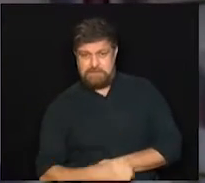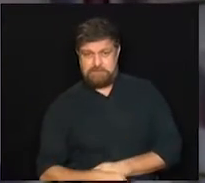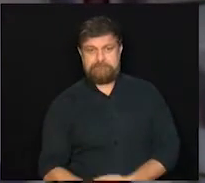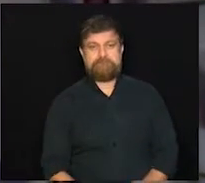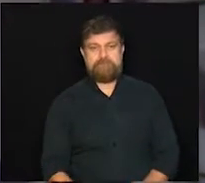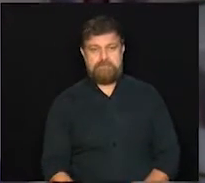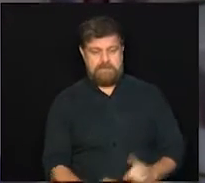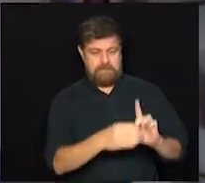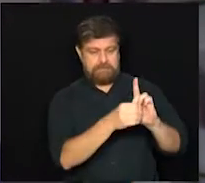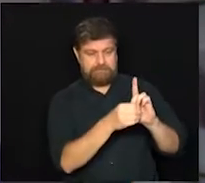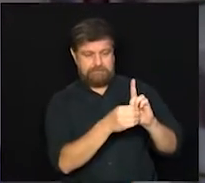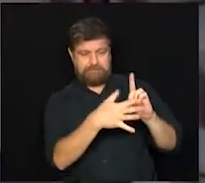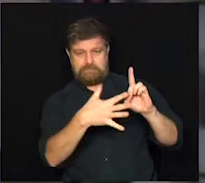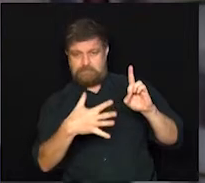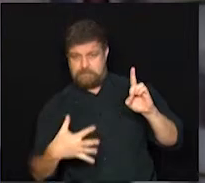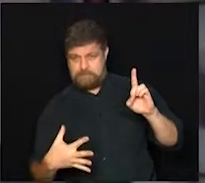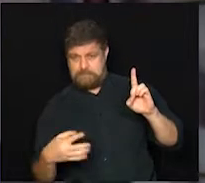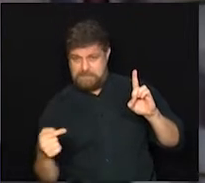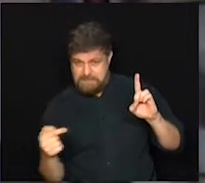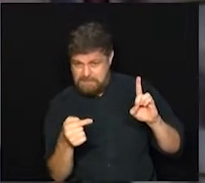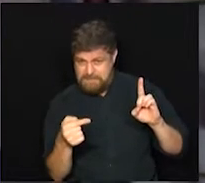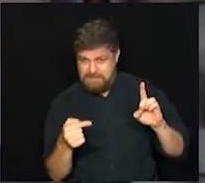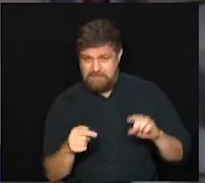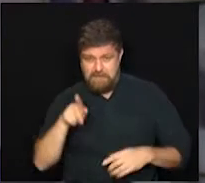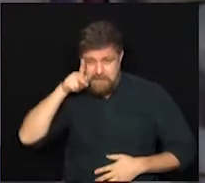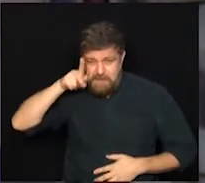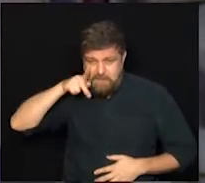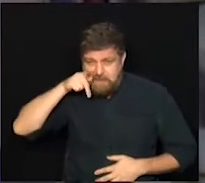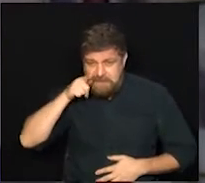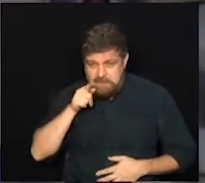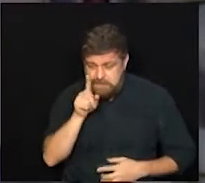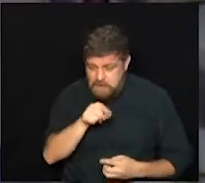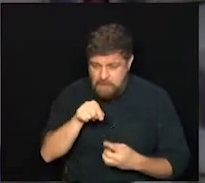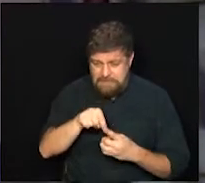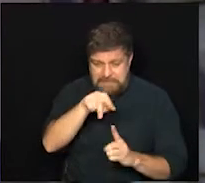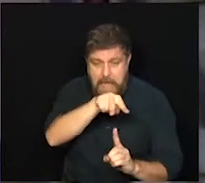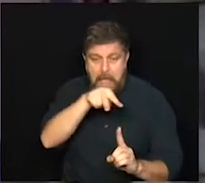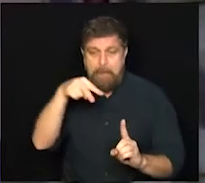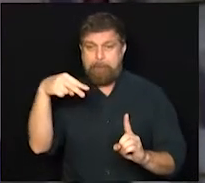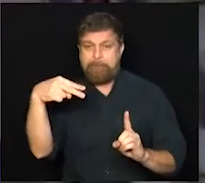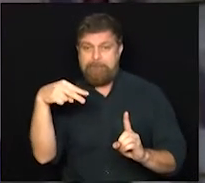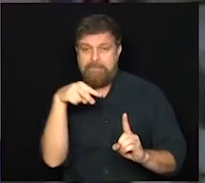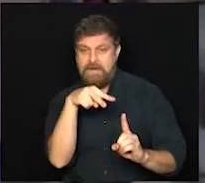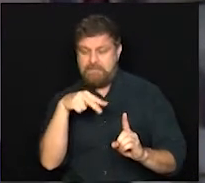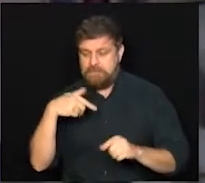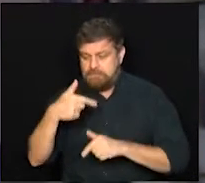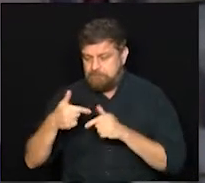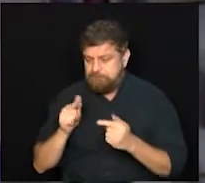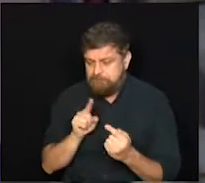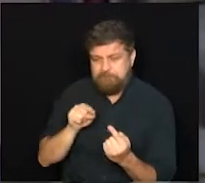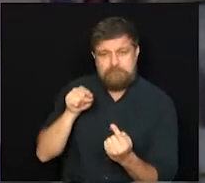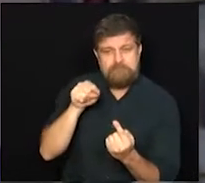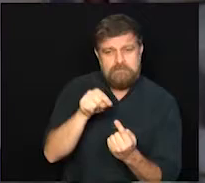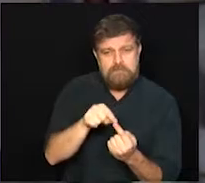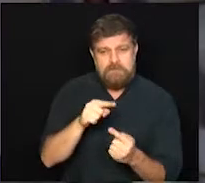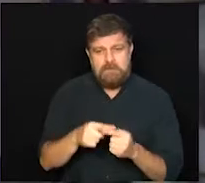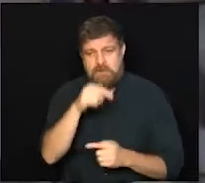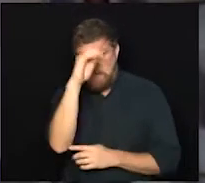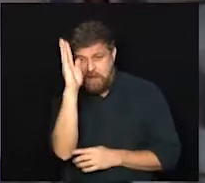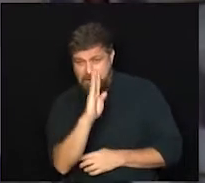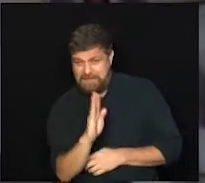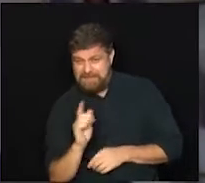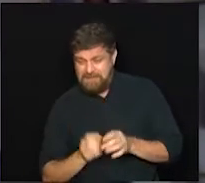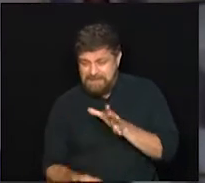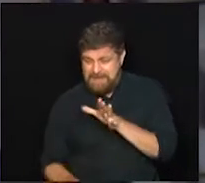redemocratização, começa a trabalhar nessa perspectiva, né? Porque o Brasil começa a construir os